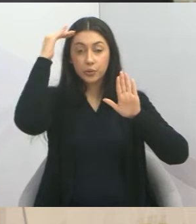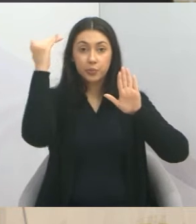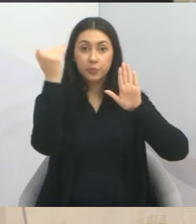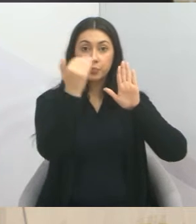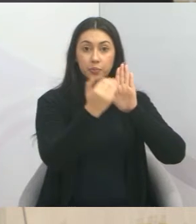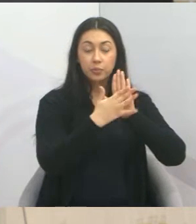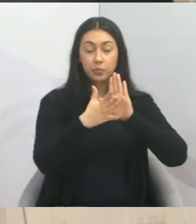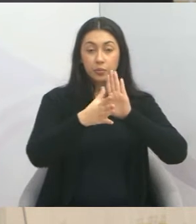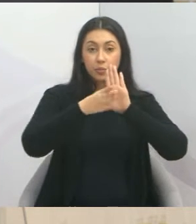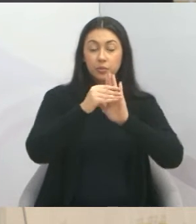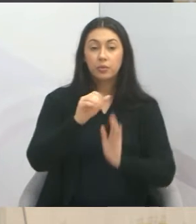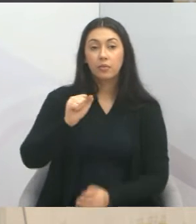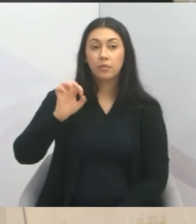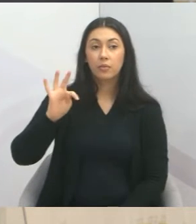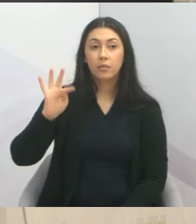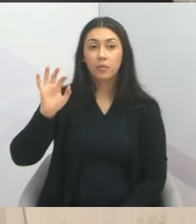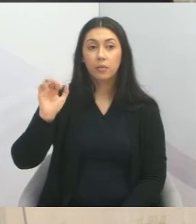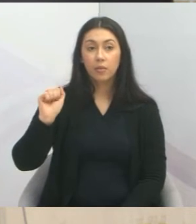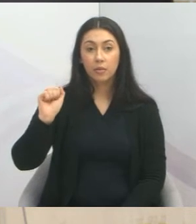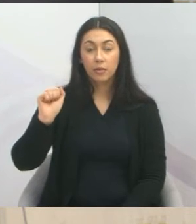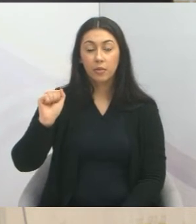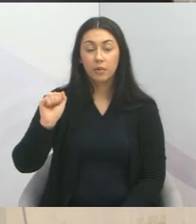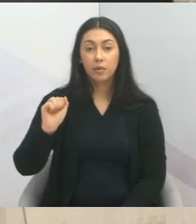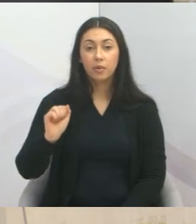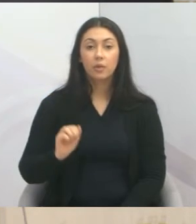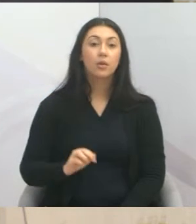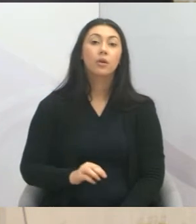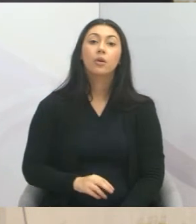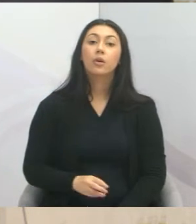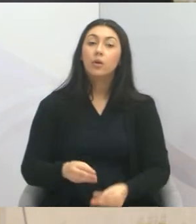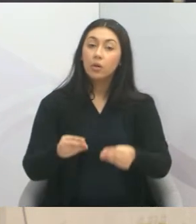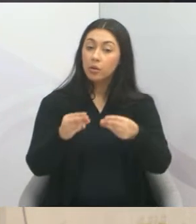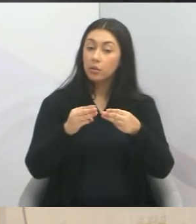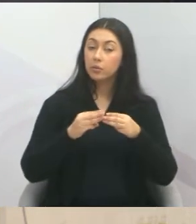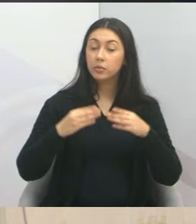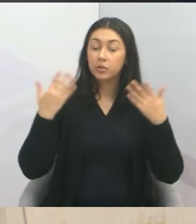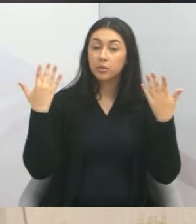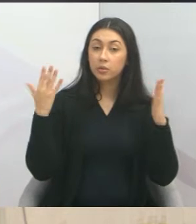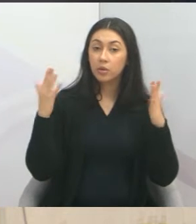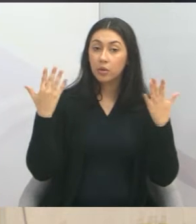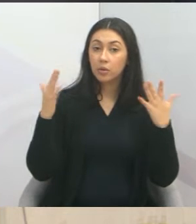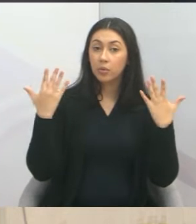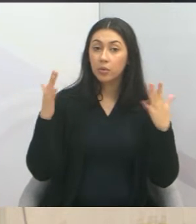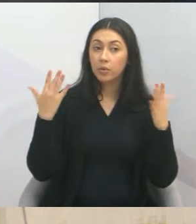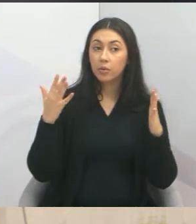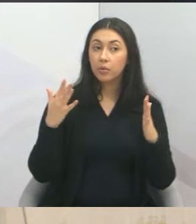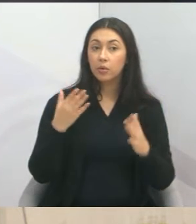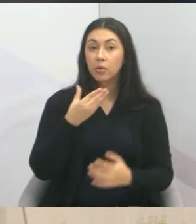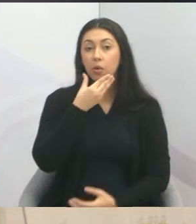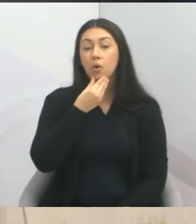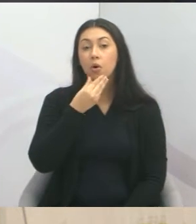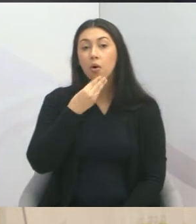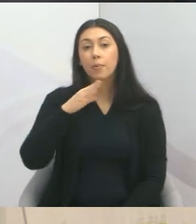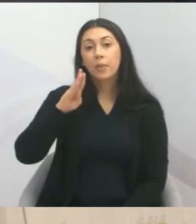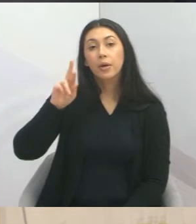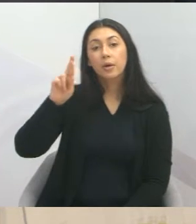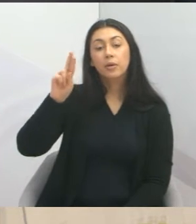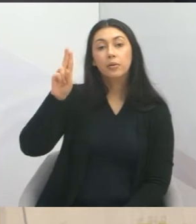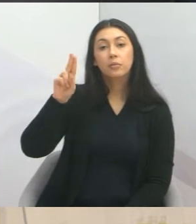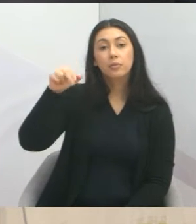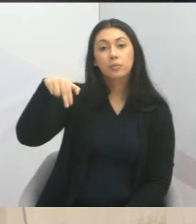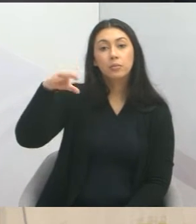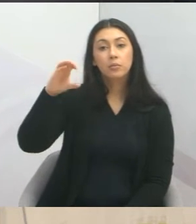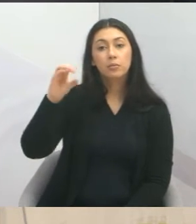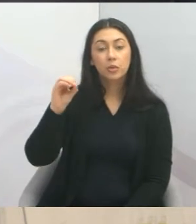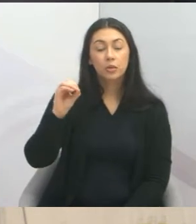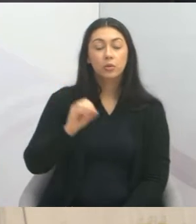com assinatura está aberta a sessão o registro de Moção congratulatória ao Dr Bruno Miragaia defensor público no